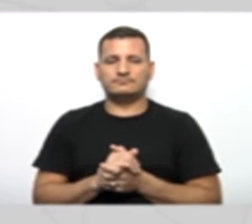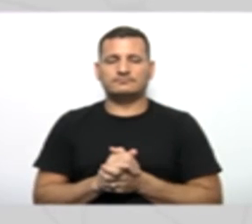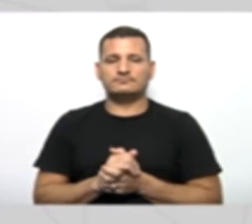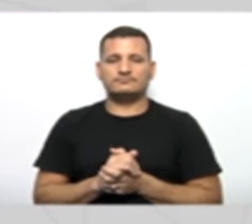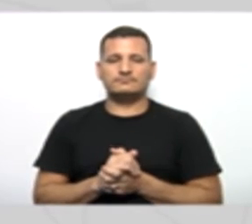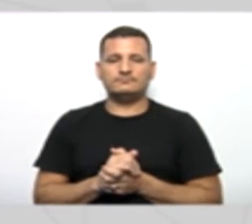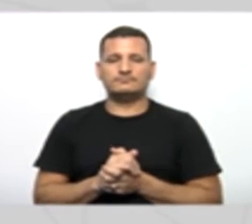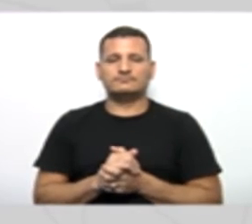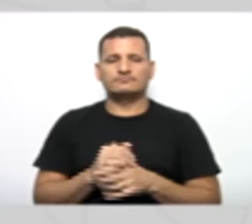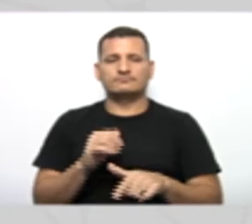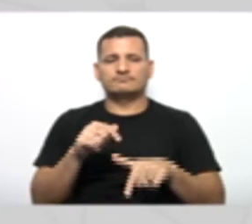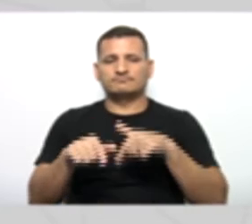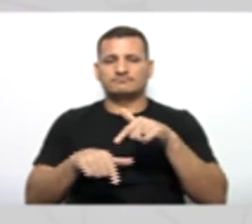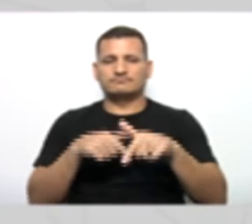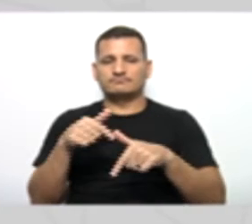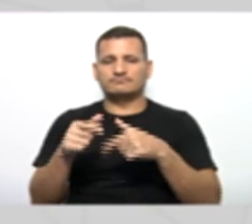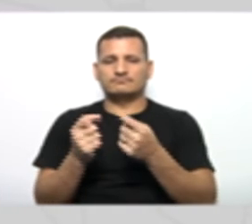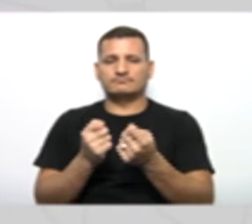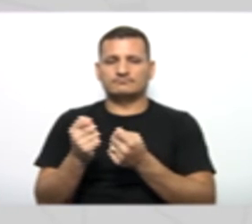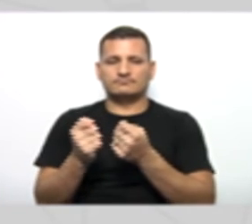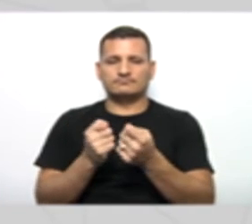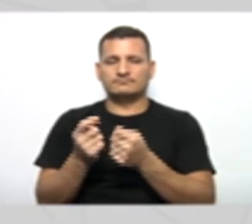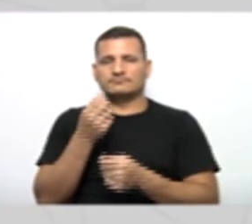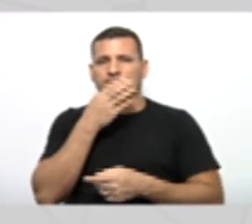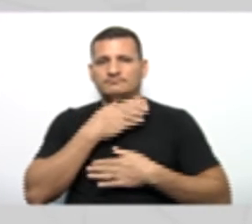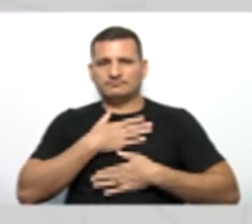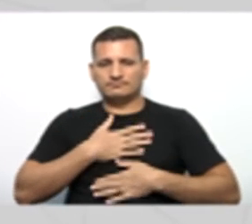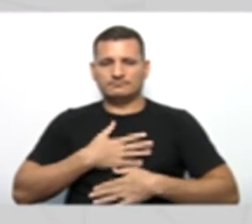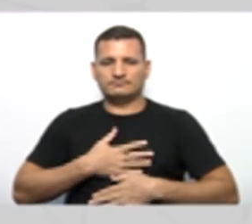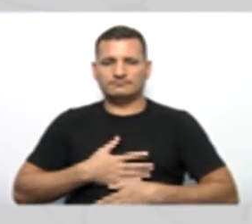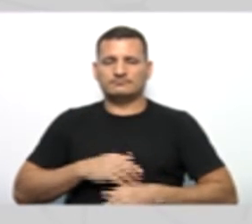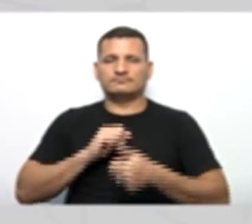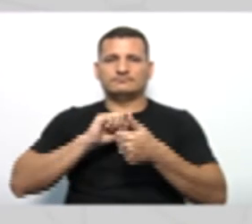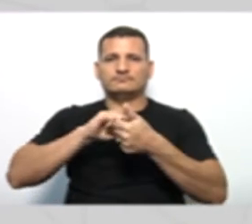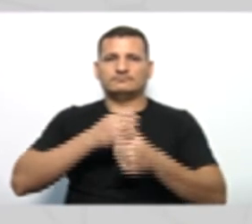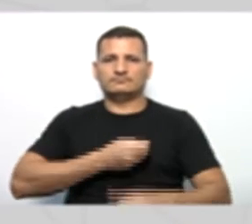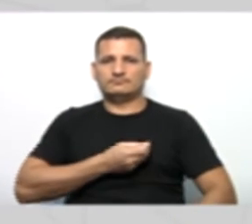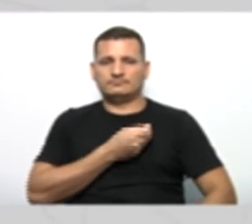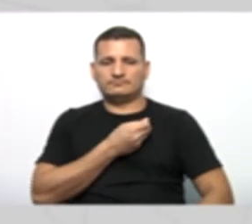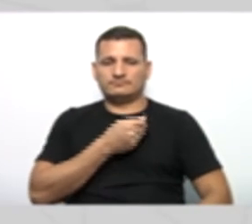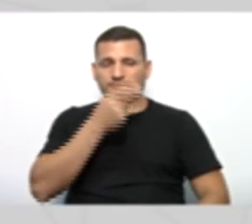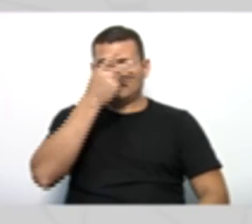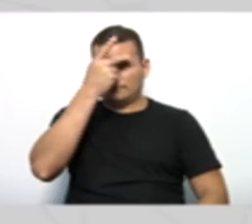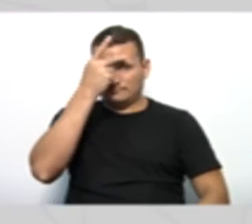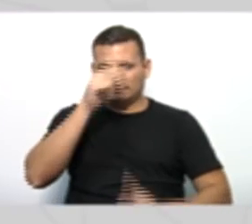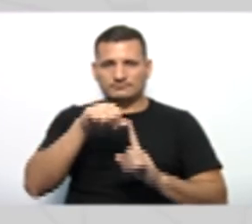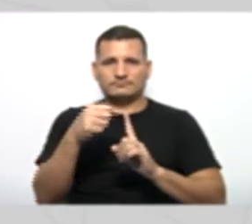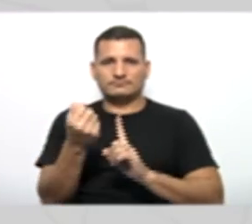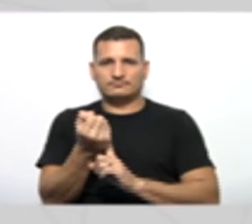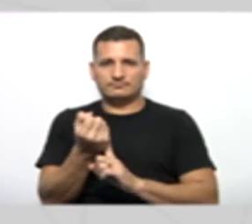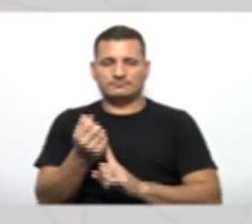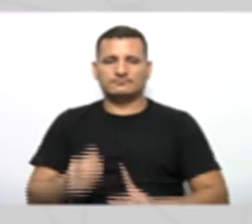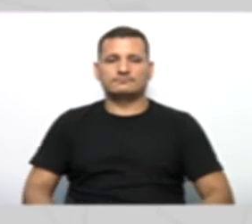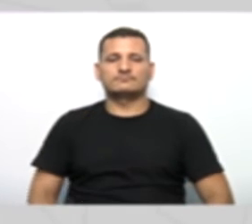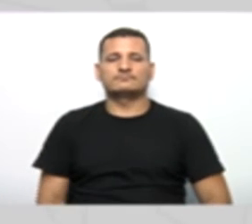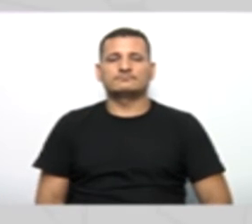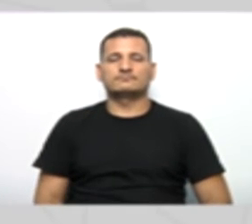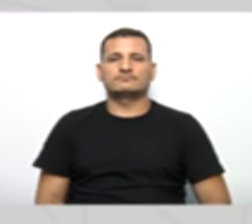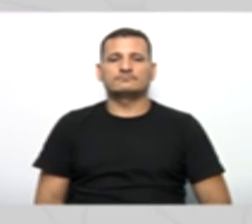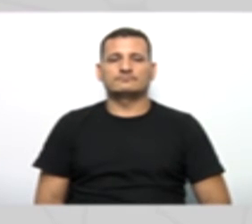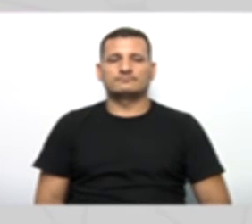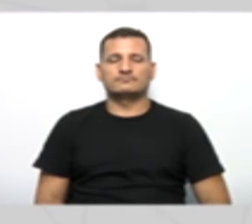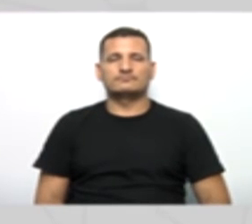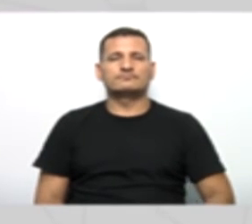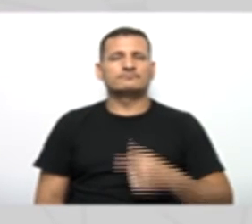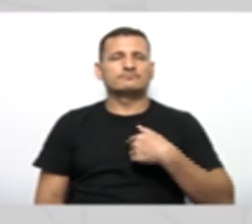e as atividades econômicas no bem-estar e na qualidade de vida da sociedade. Como